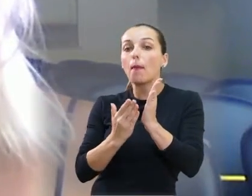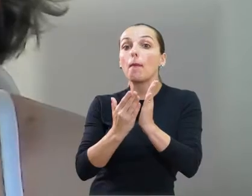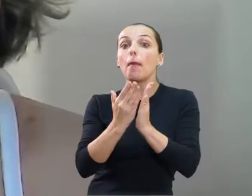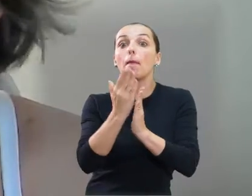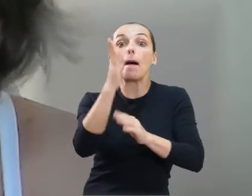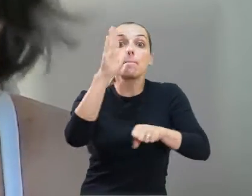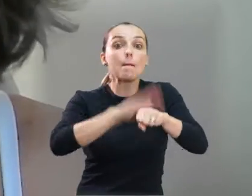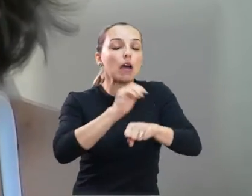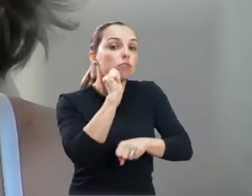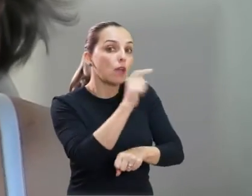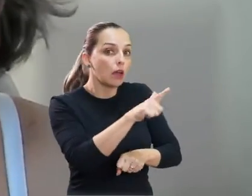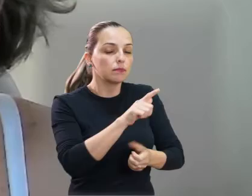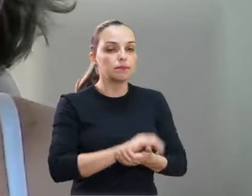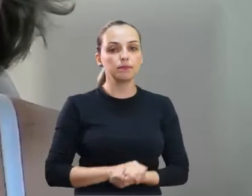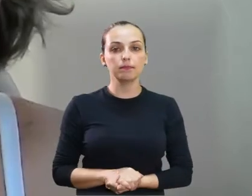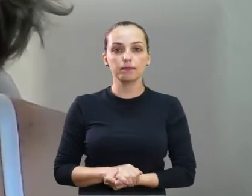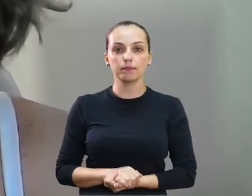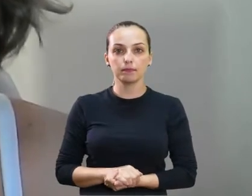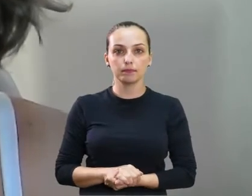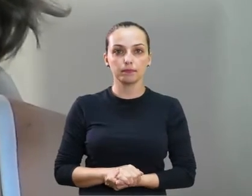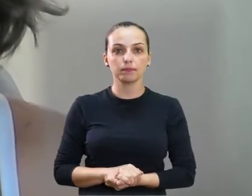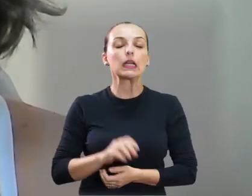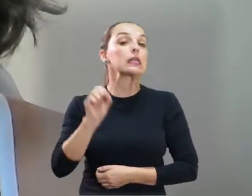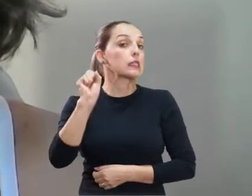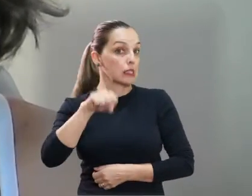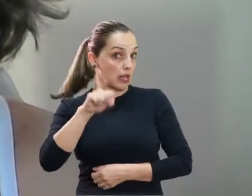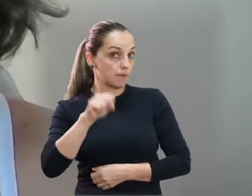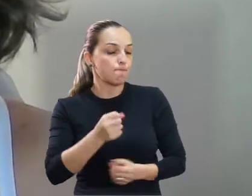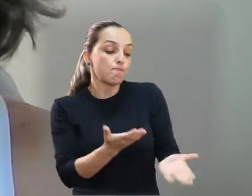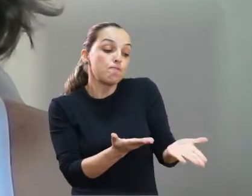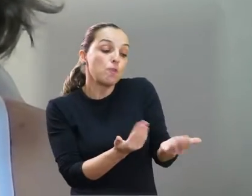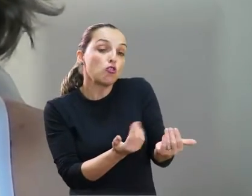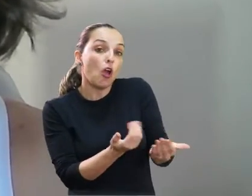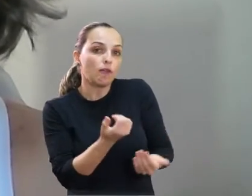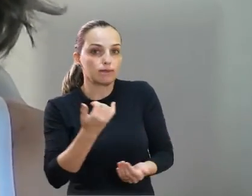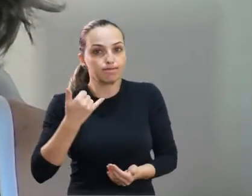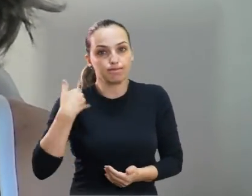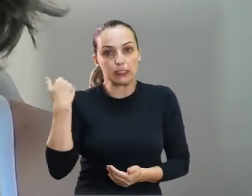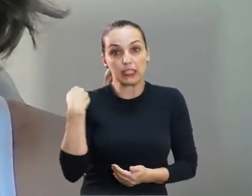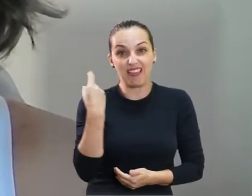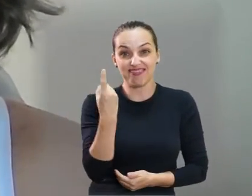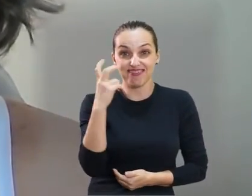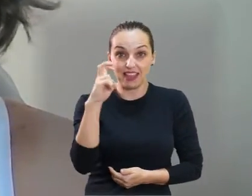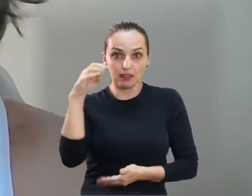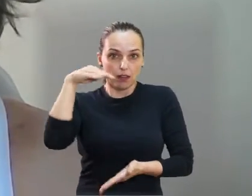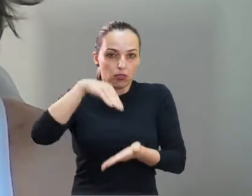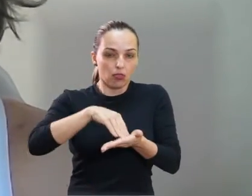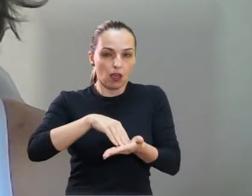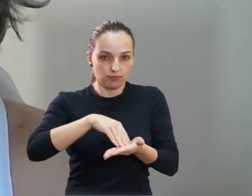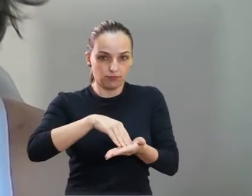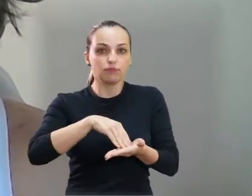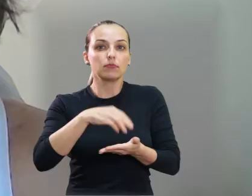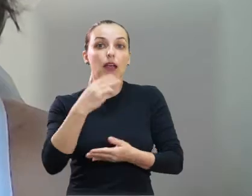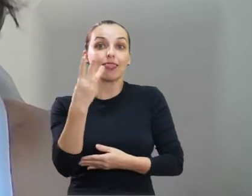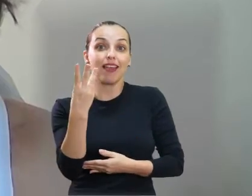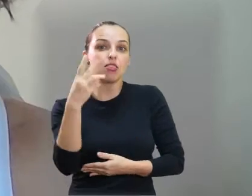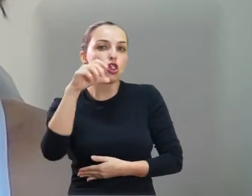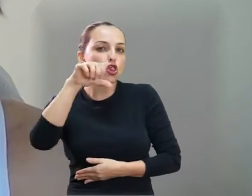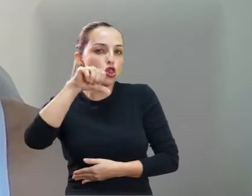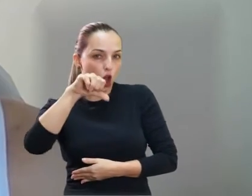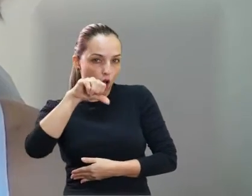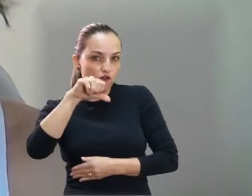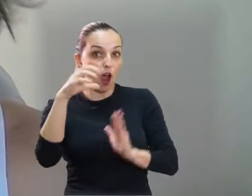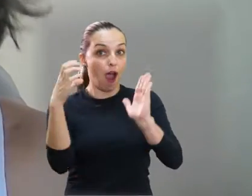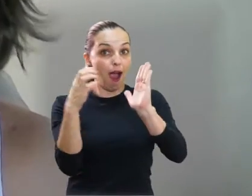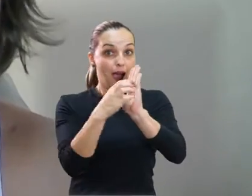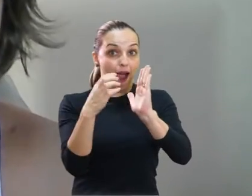jovens? Sim, nós temos um número bastante importante, né, dos infectados na